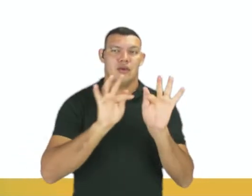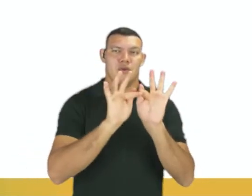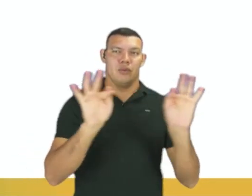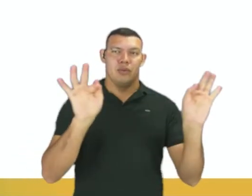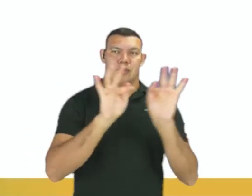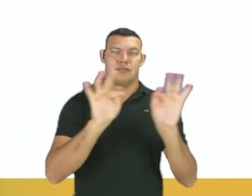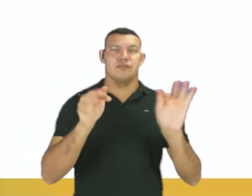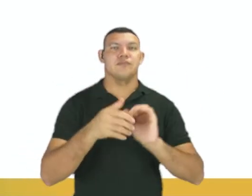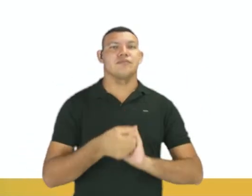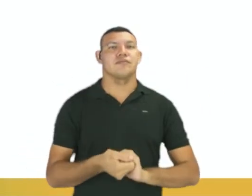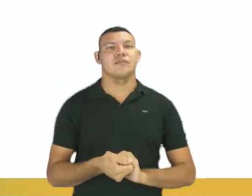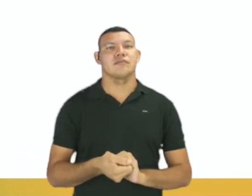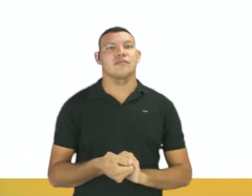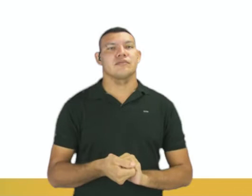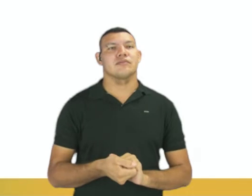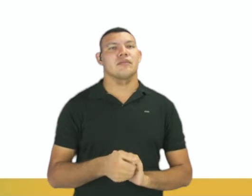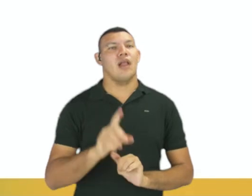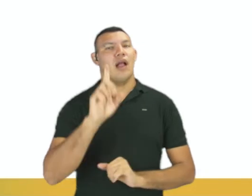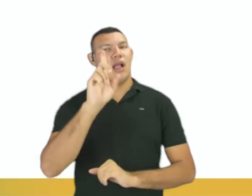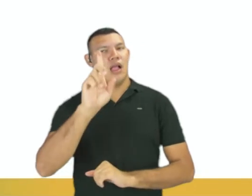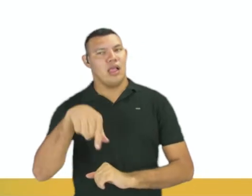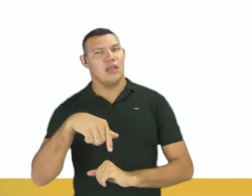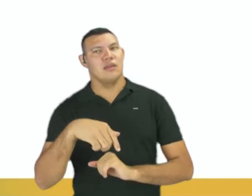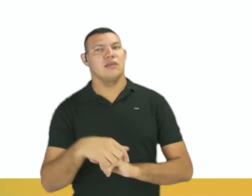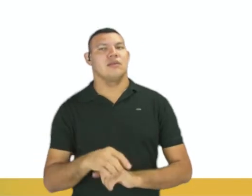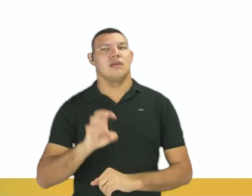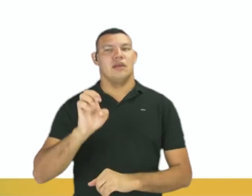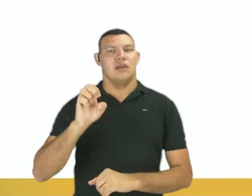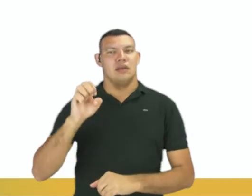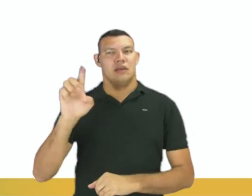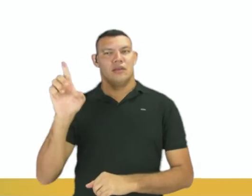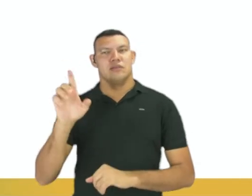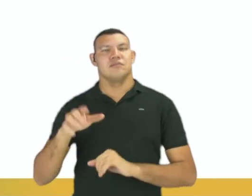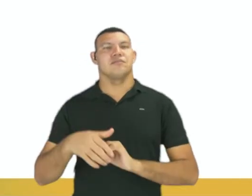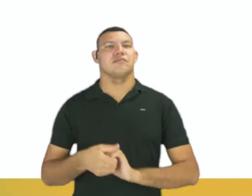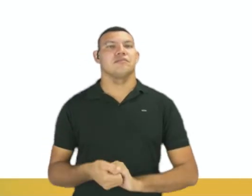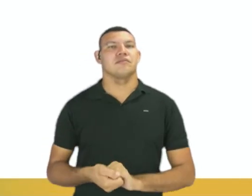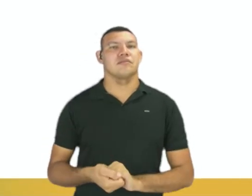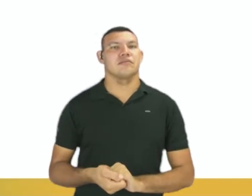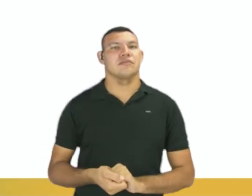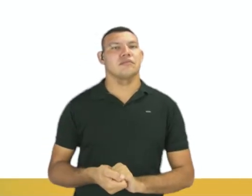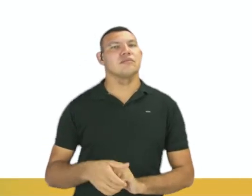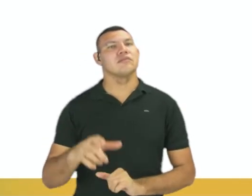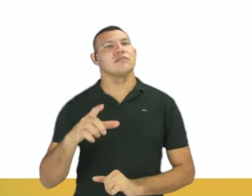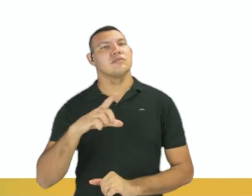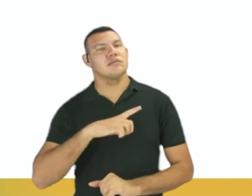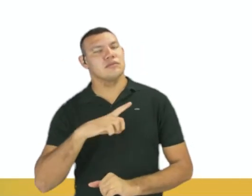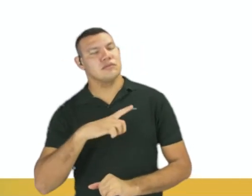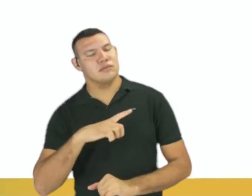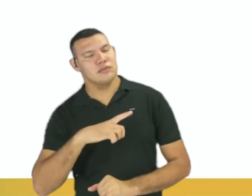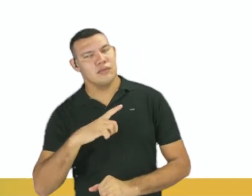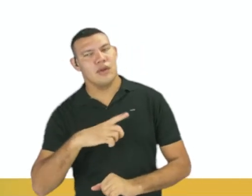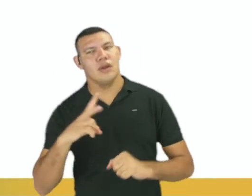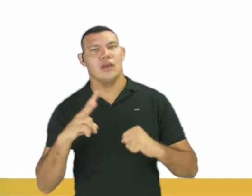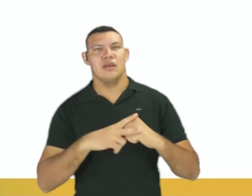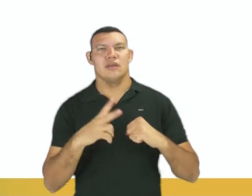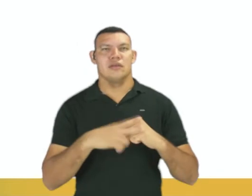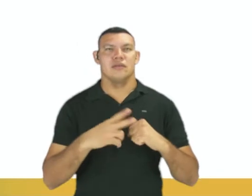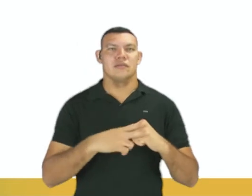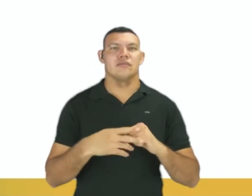o verbo ser e na segunda oração E também temos um verbo